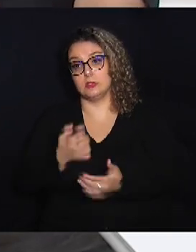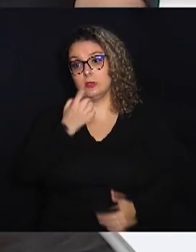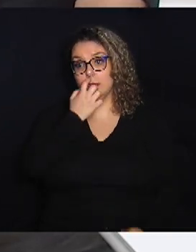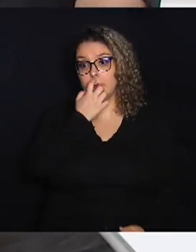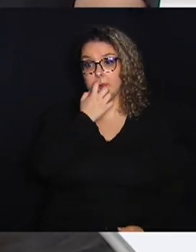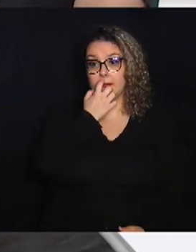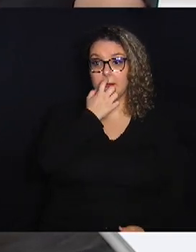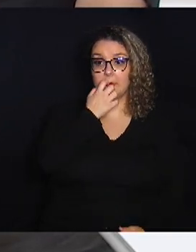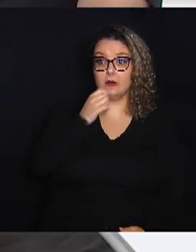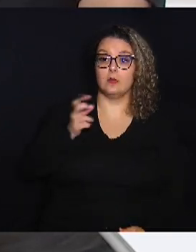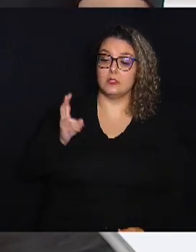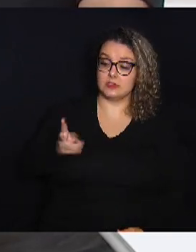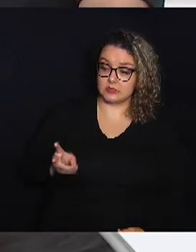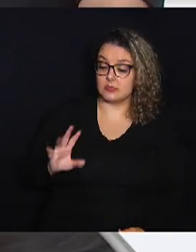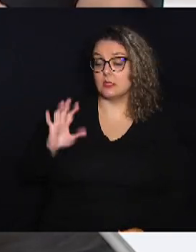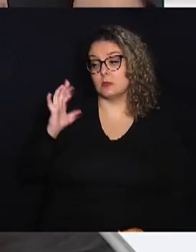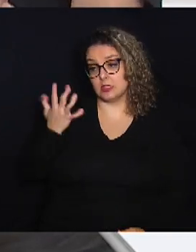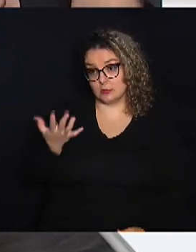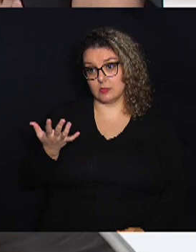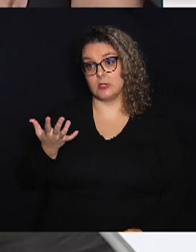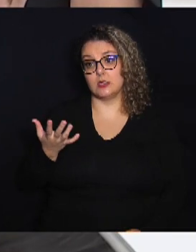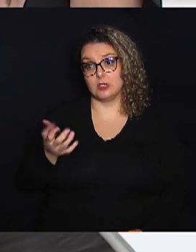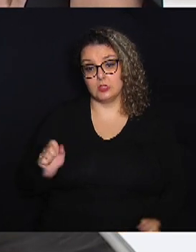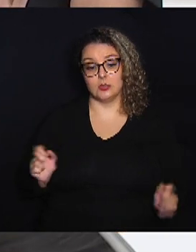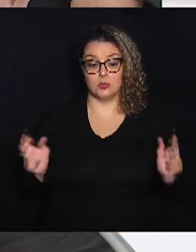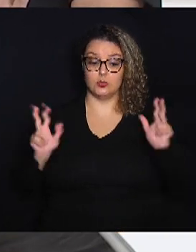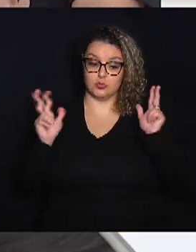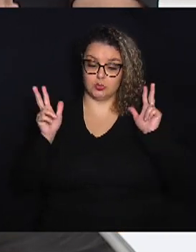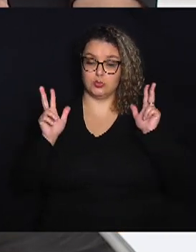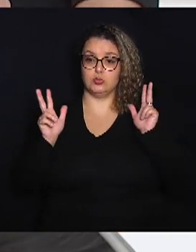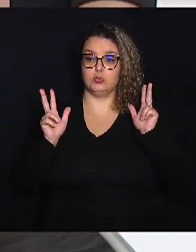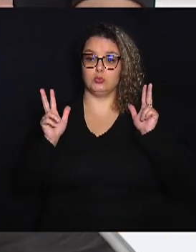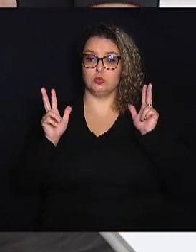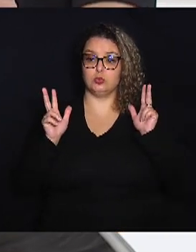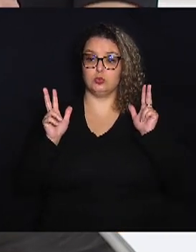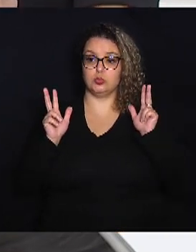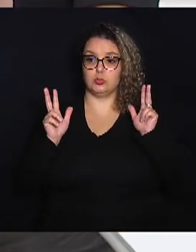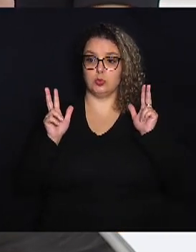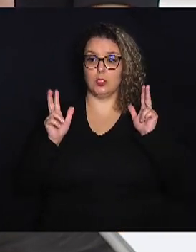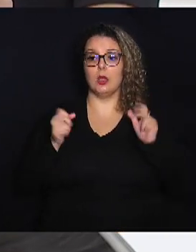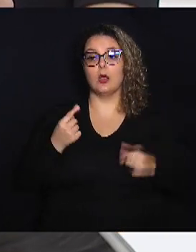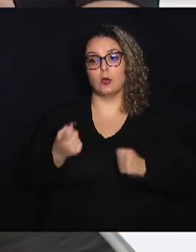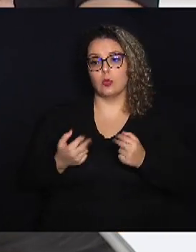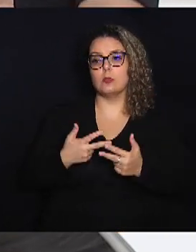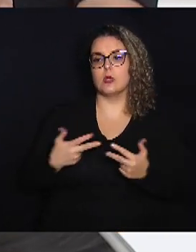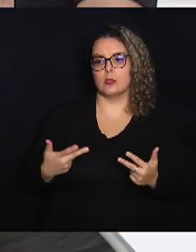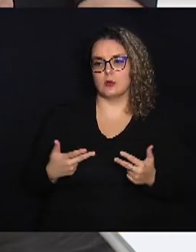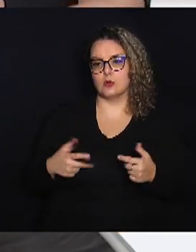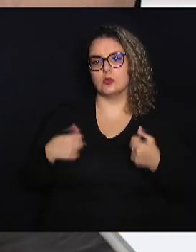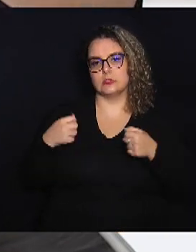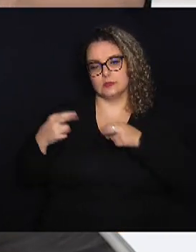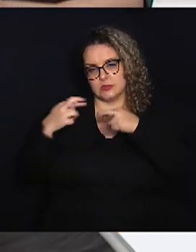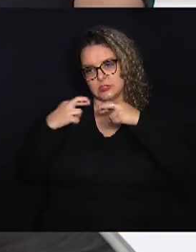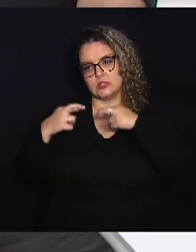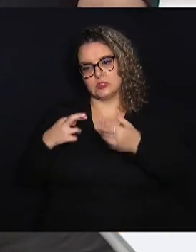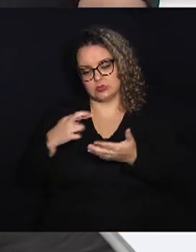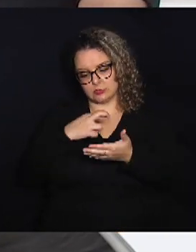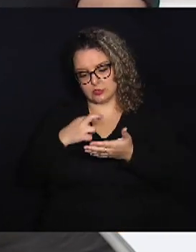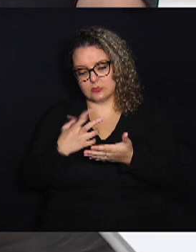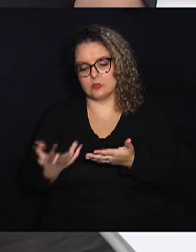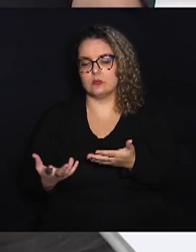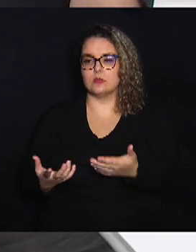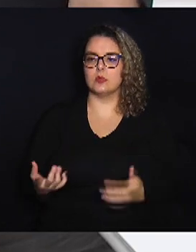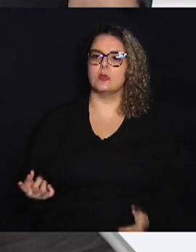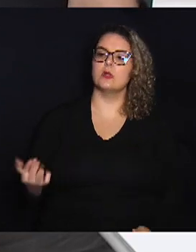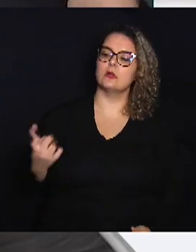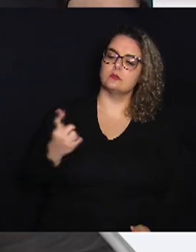ser recorrente, a gente já liga a nossa luzinha vermelha de que alguma coisa ali precisa ser investigada. Trazemos o aluno para